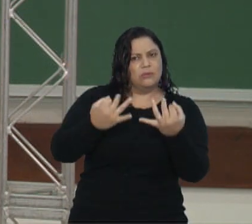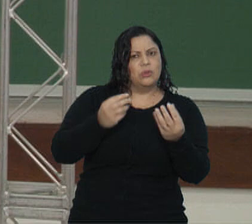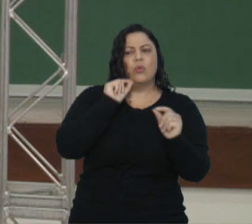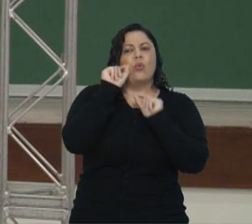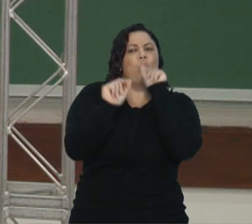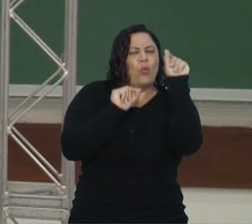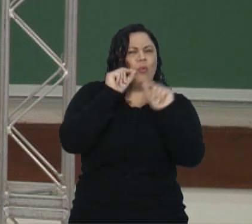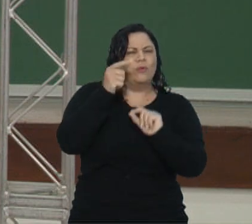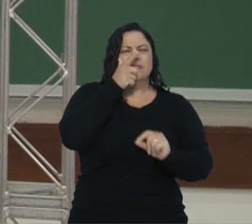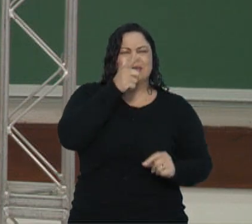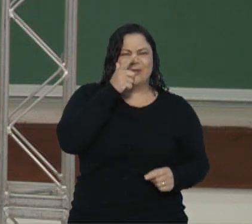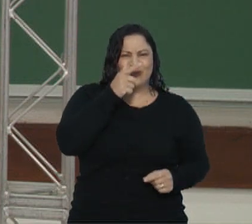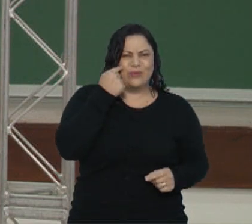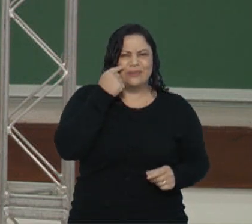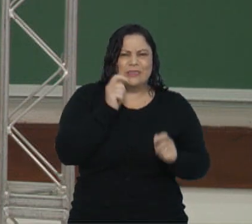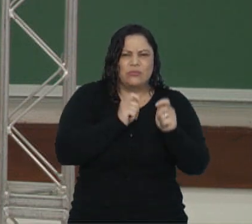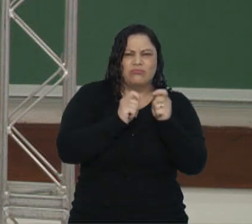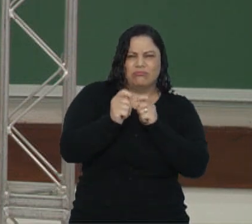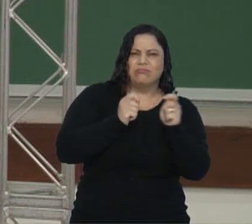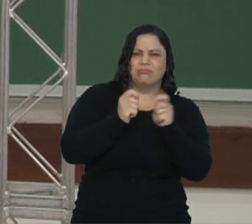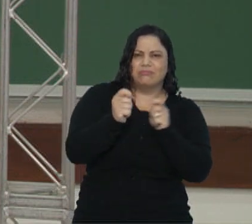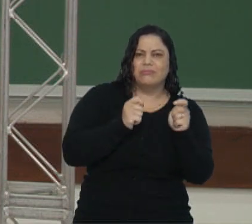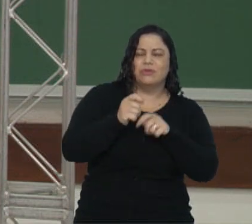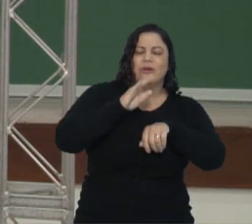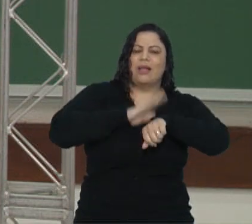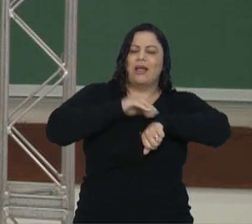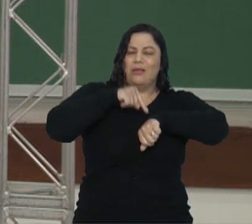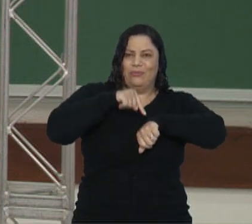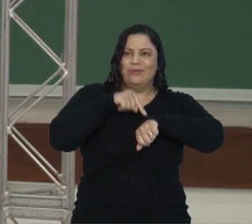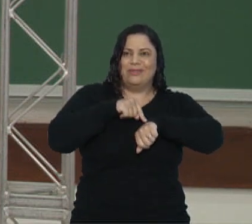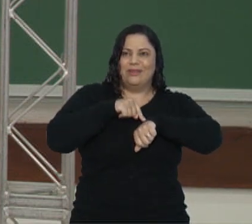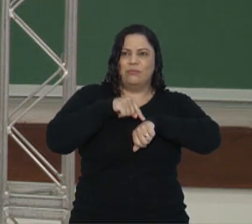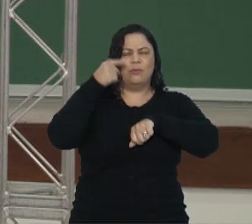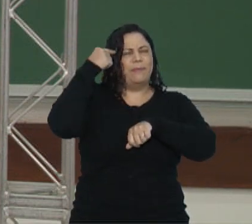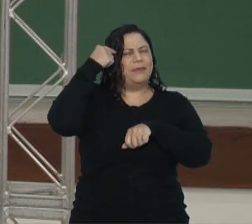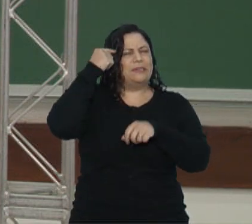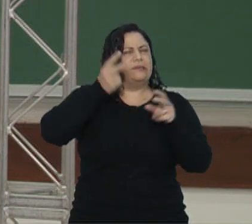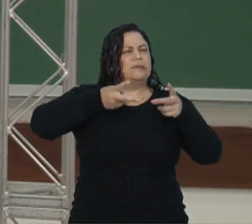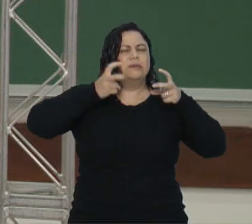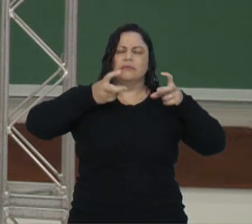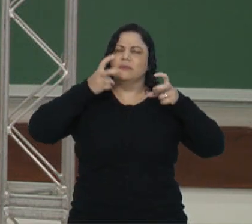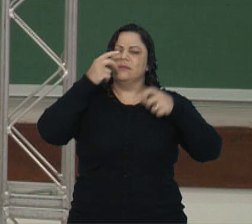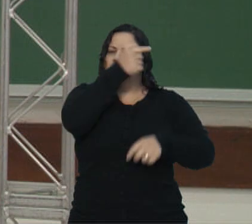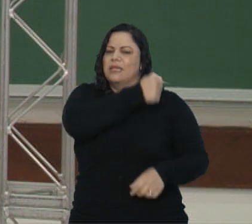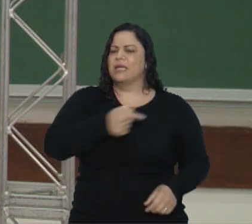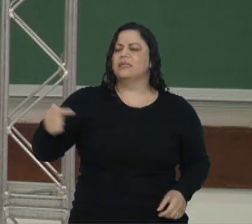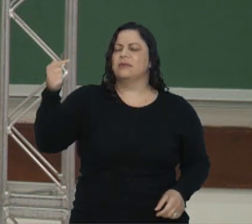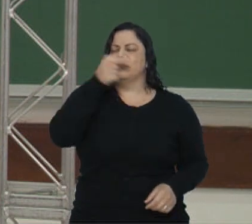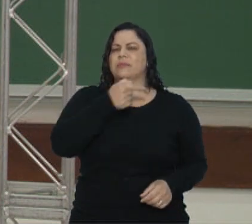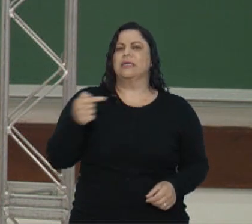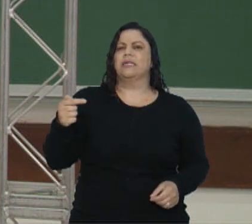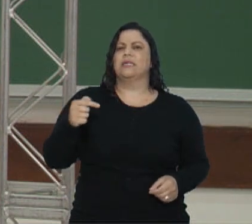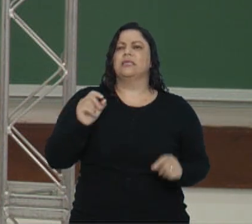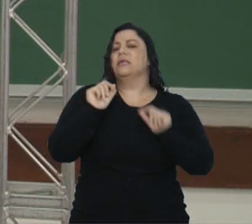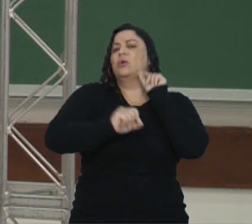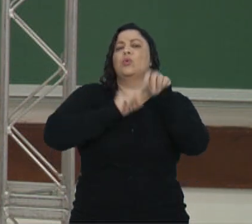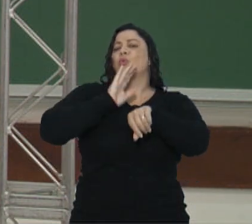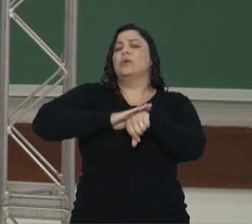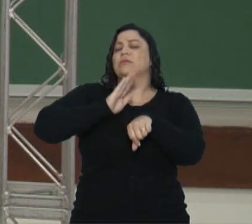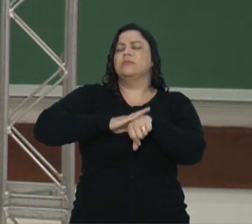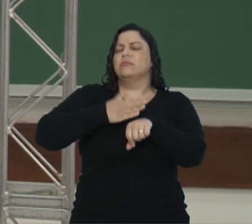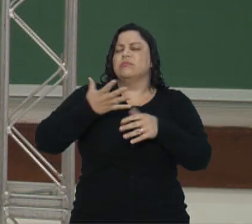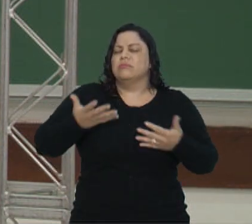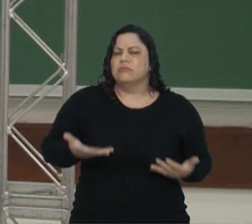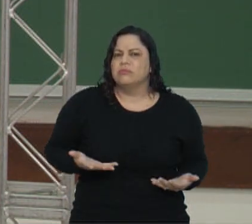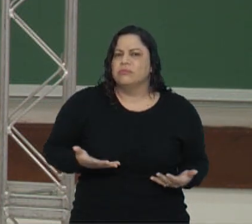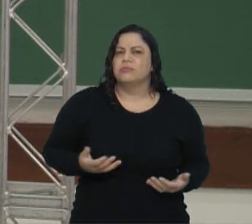conseguiu monitorar. Se você conseguiu pensar, perceber durante o dia ou na semana, quanto tempo você está gastando. Segunda coisa que eu perguntei,